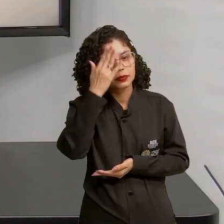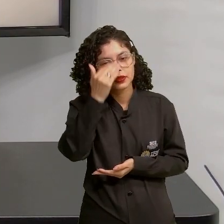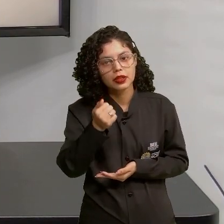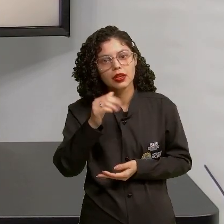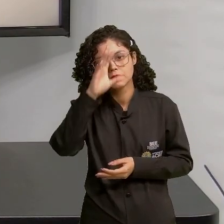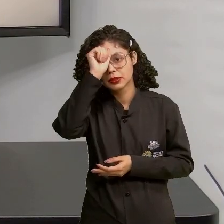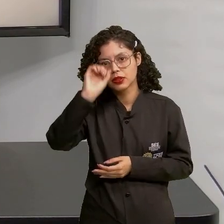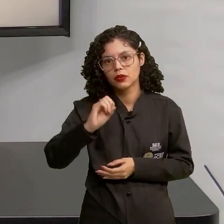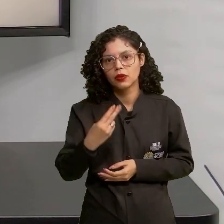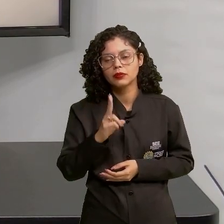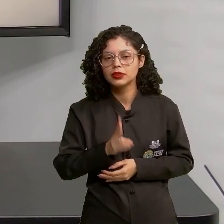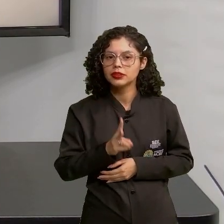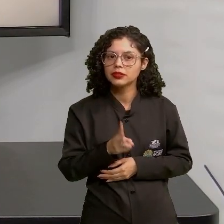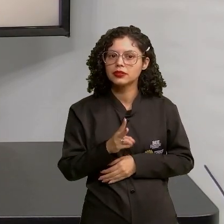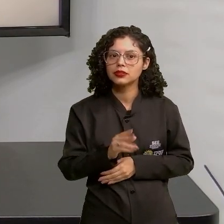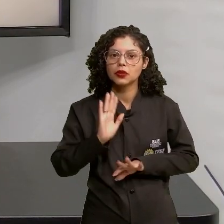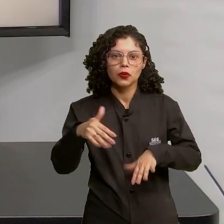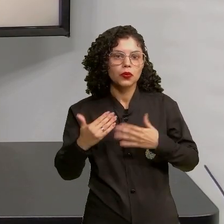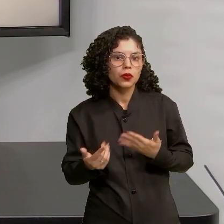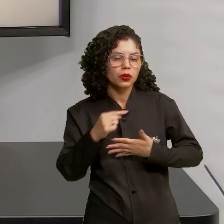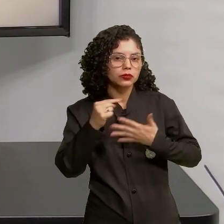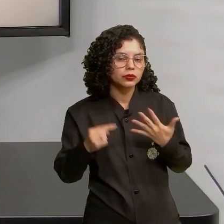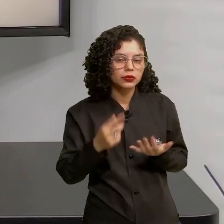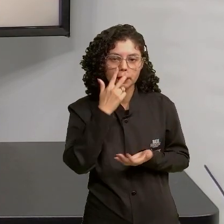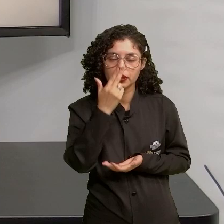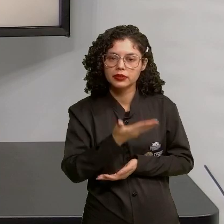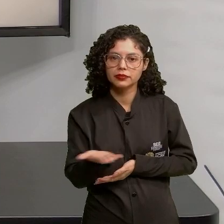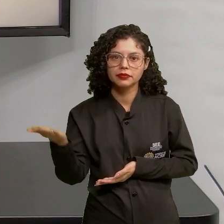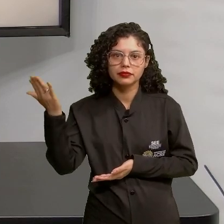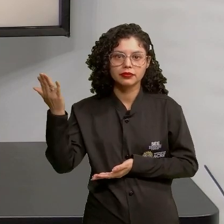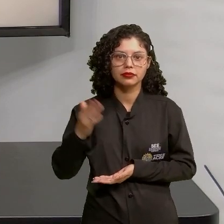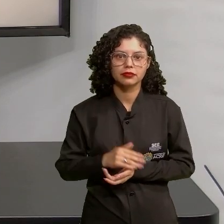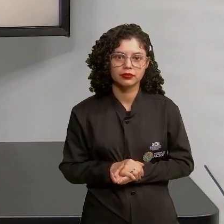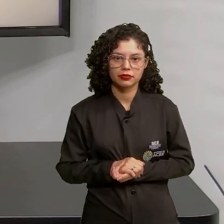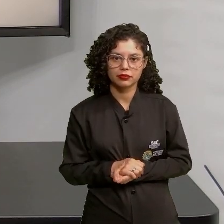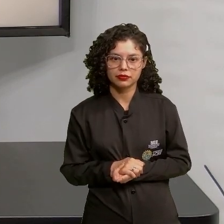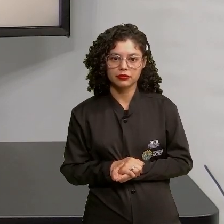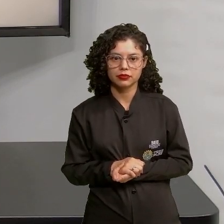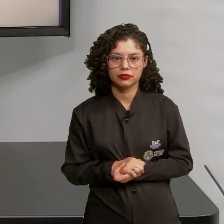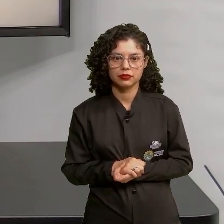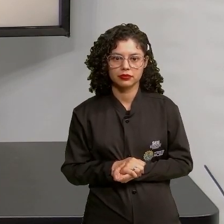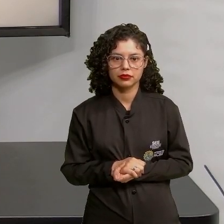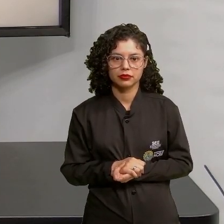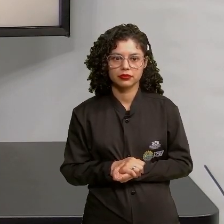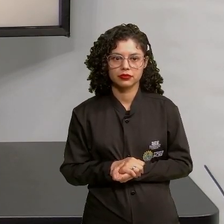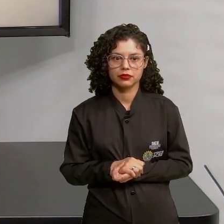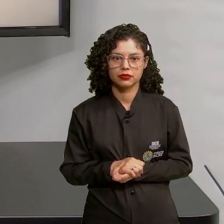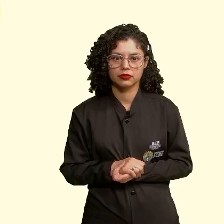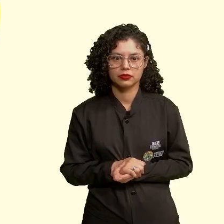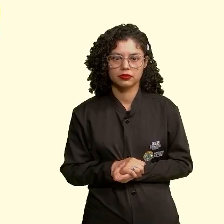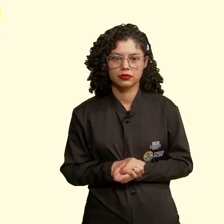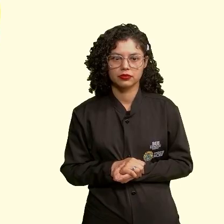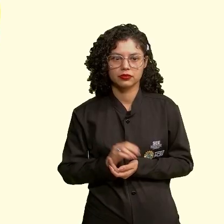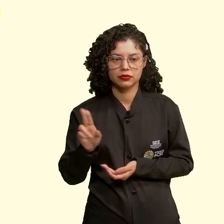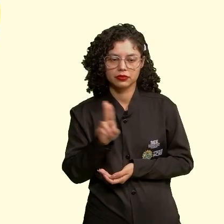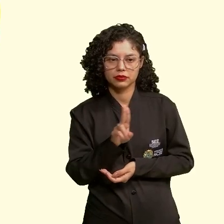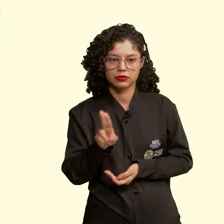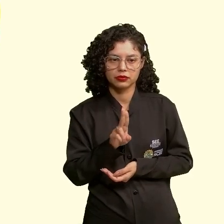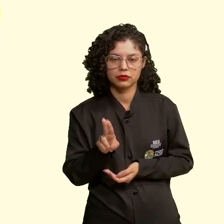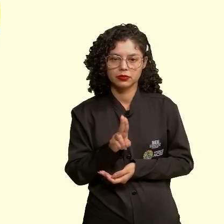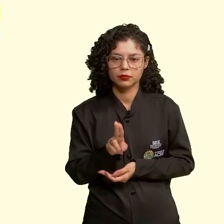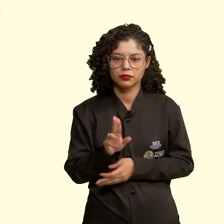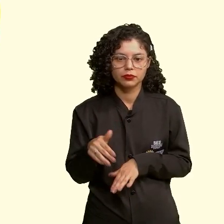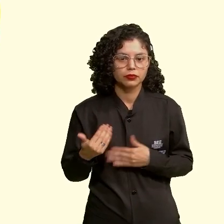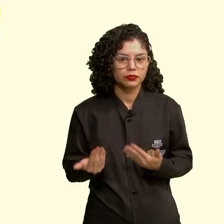aprendeu mesmo. Que tipo de instrumento é esse que aparece aí na sua tela? Qual é o nome